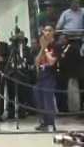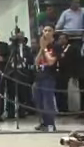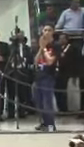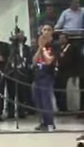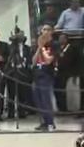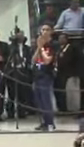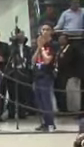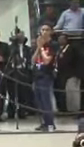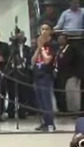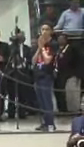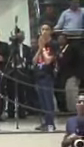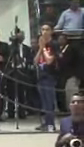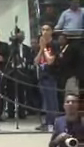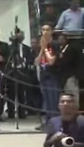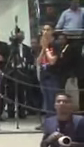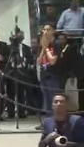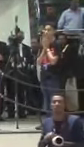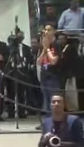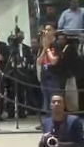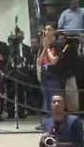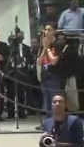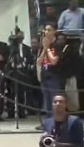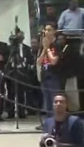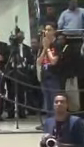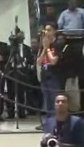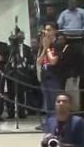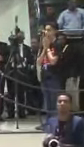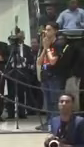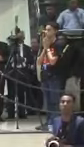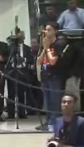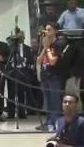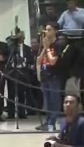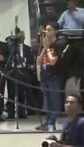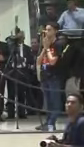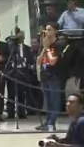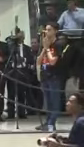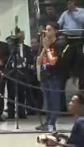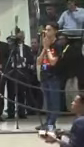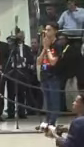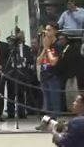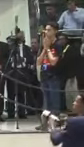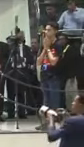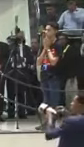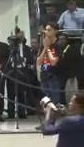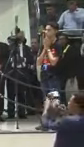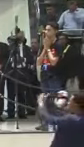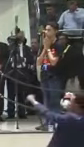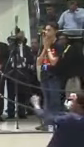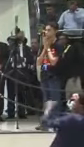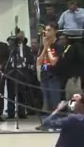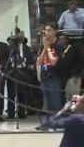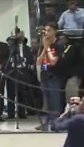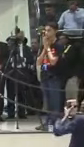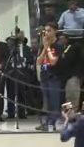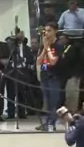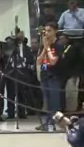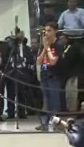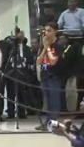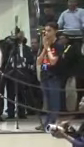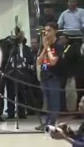Onde? Chegou a de número 59. São 2. Onde está de número